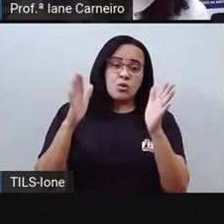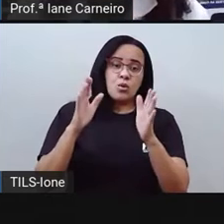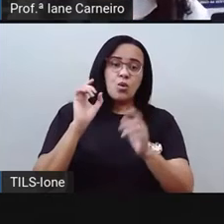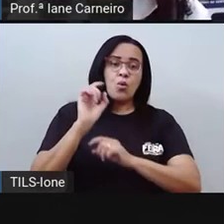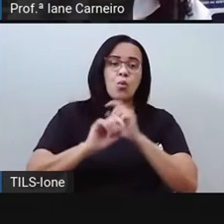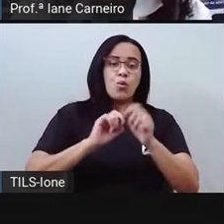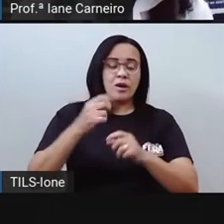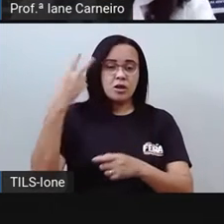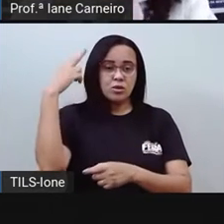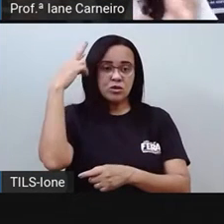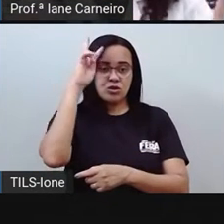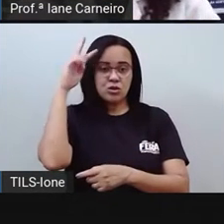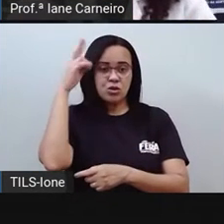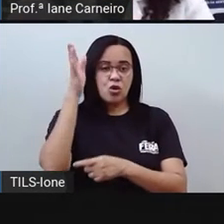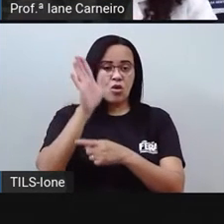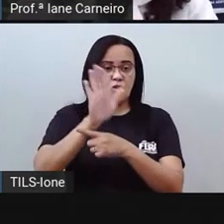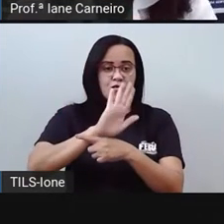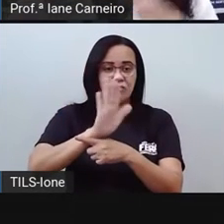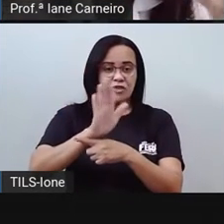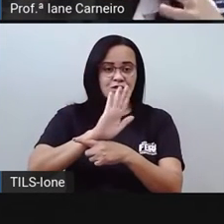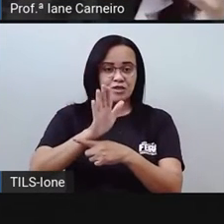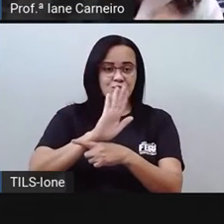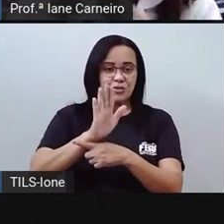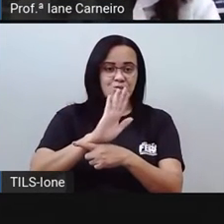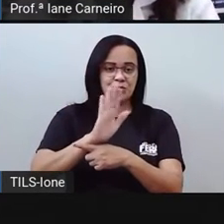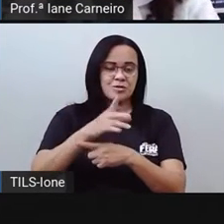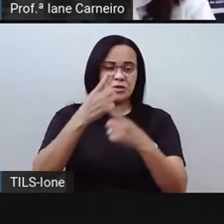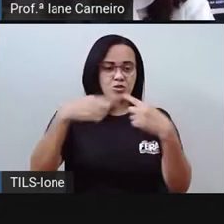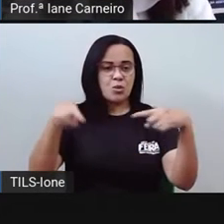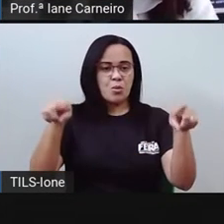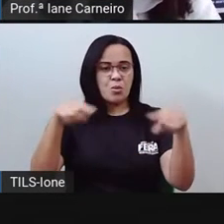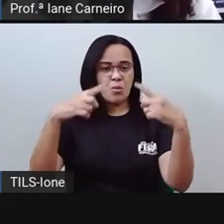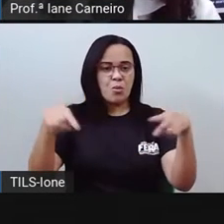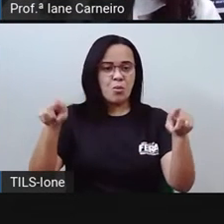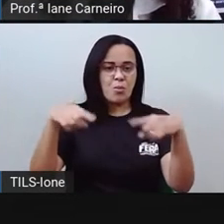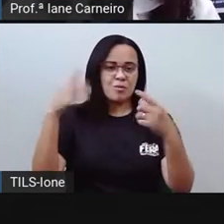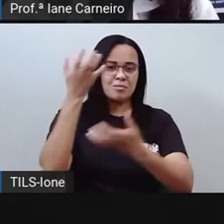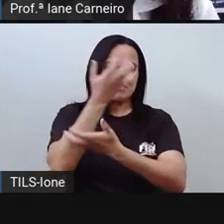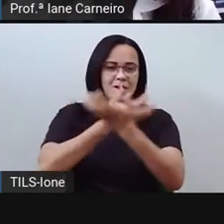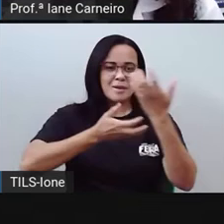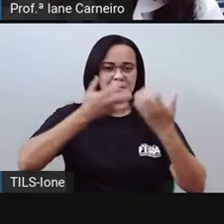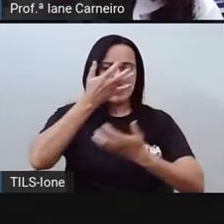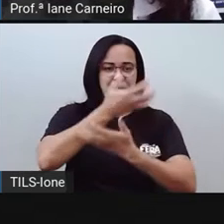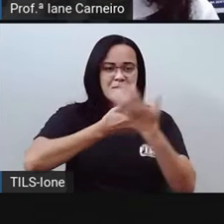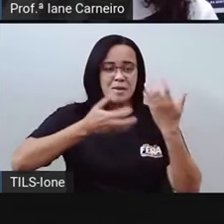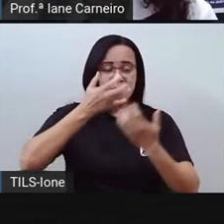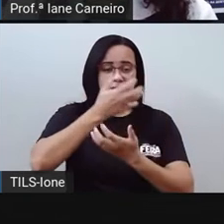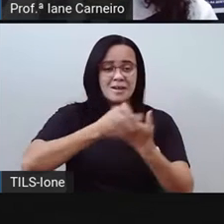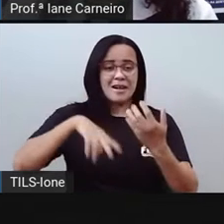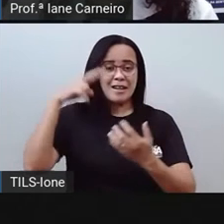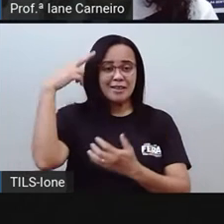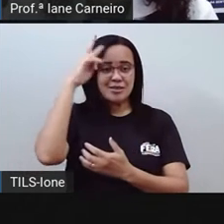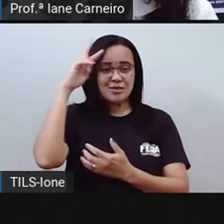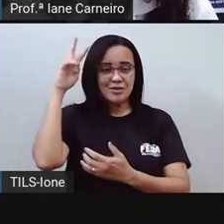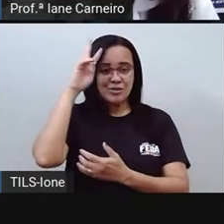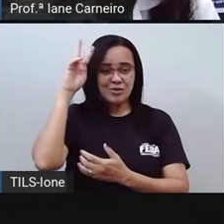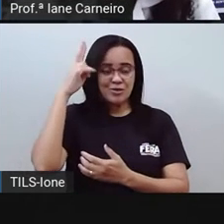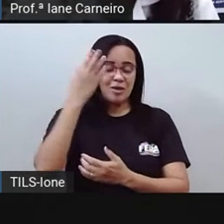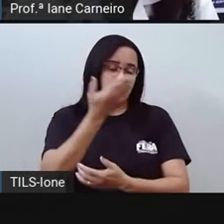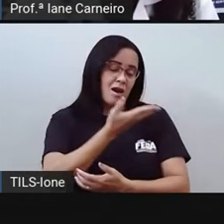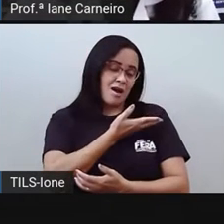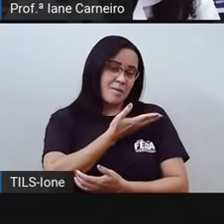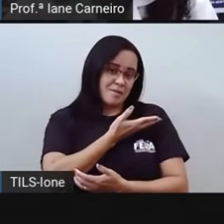uma história, né, um videozinho, que uma música que vai contar a história de alguns amigos, tá bom? Sobre